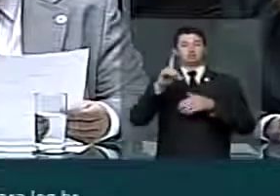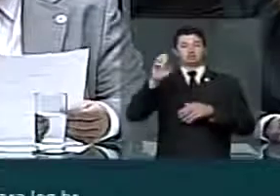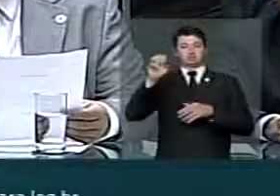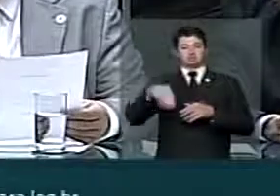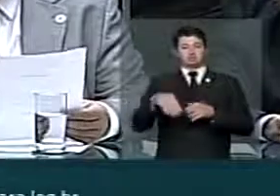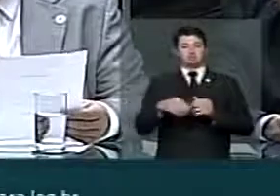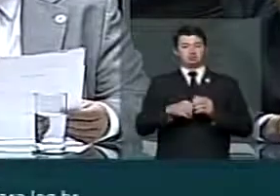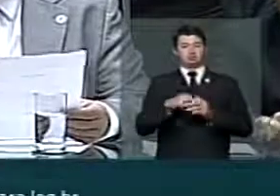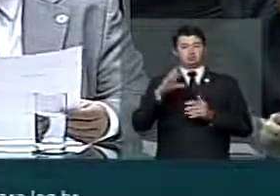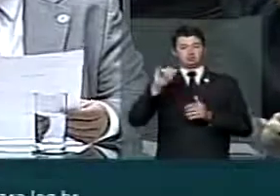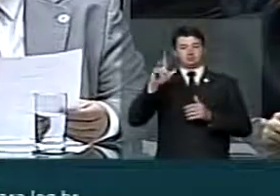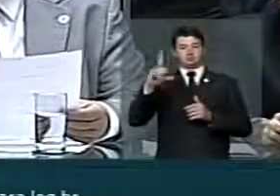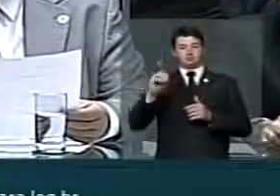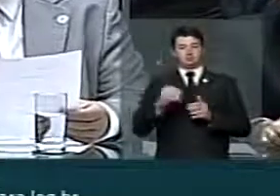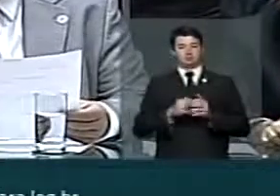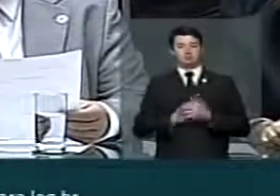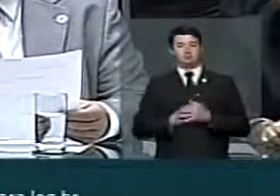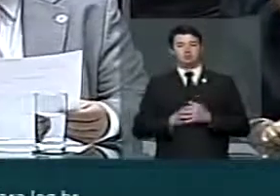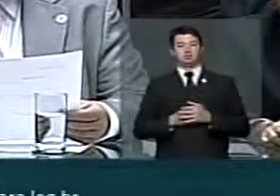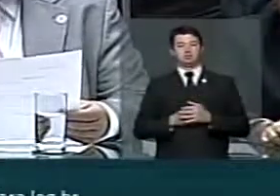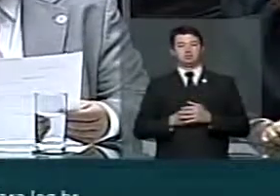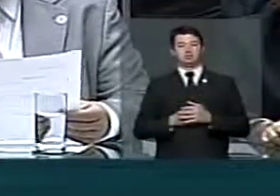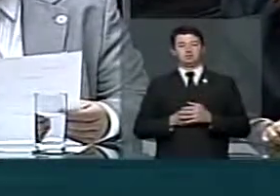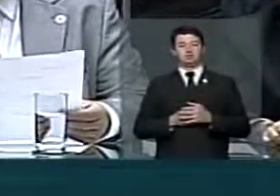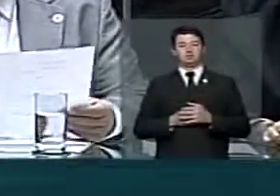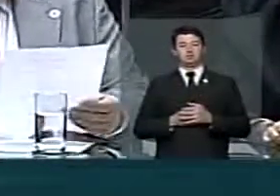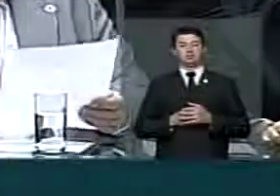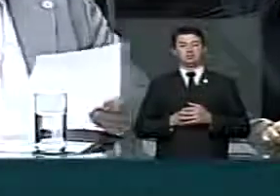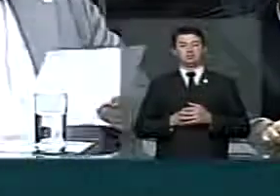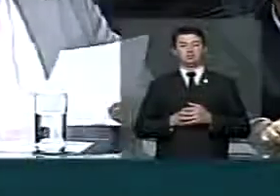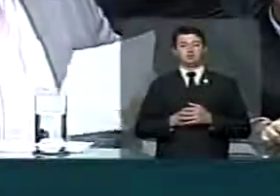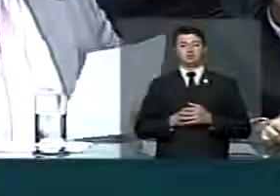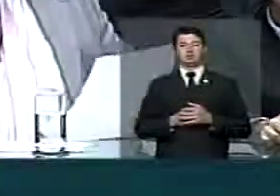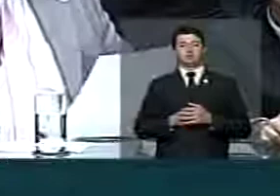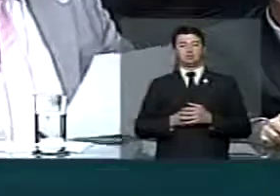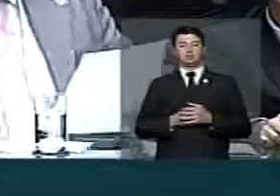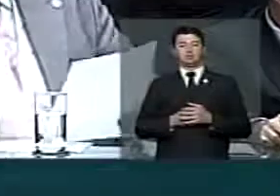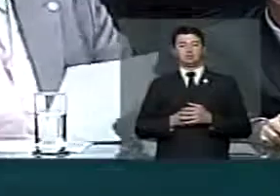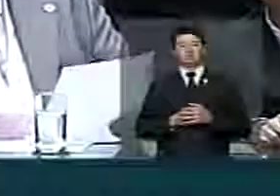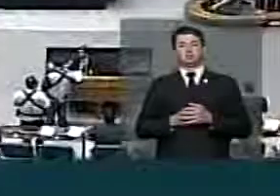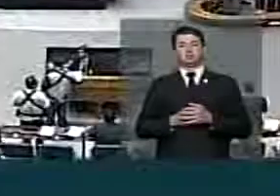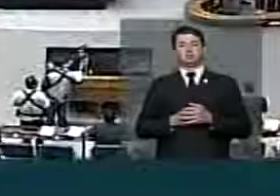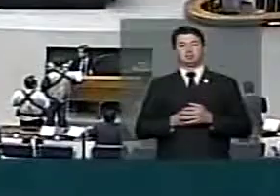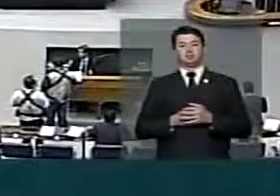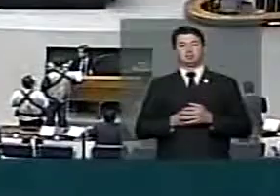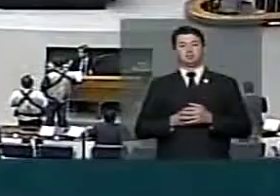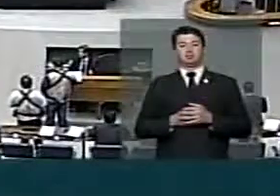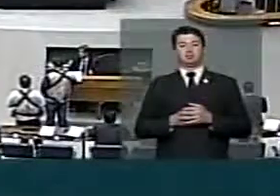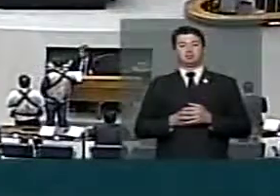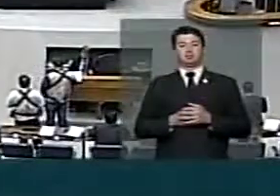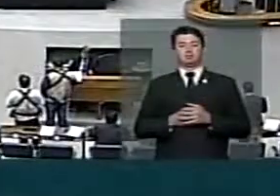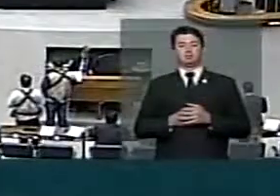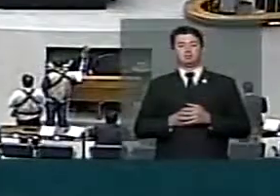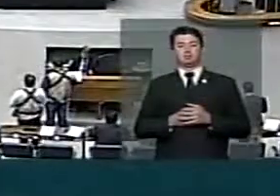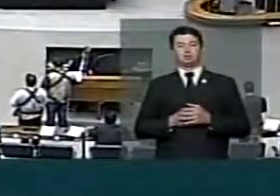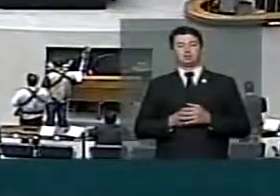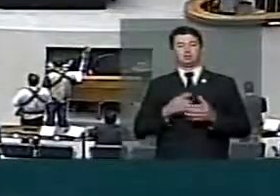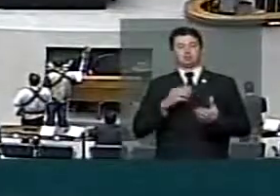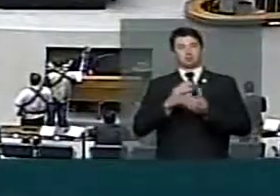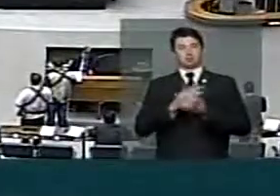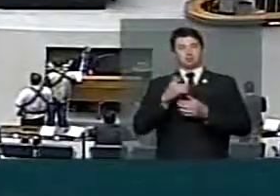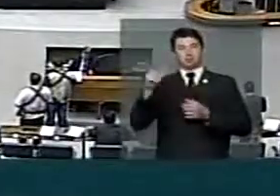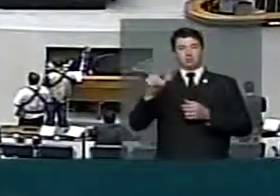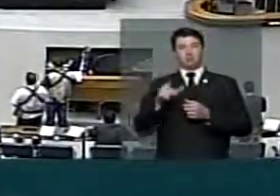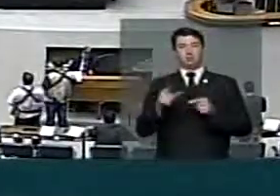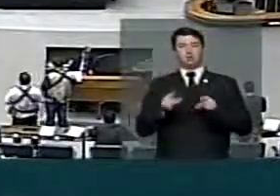Democrata Ronaldo Caiado. Senhor presidente, senhor presidente. Só um momento. Só um momento, deputado. Ótimo, outro requerimento de sua autoria.